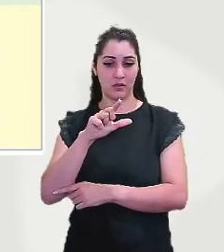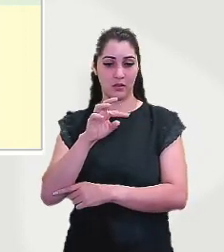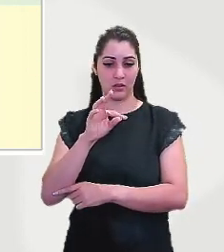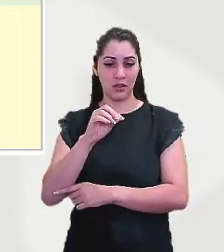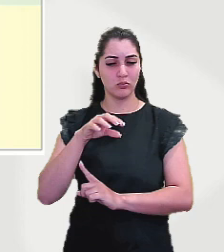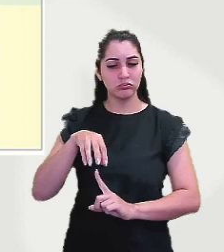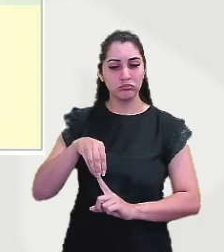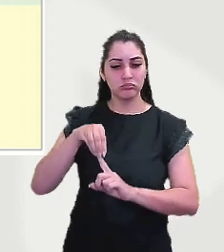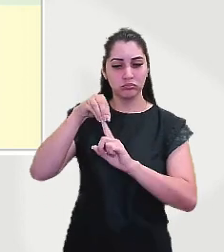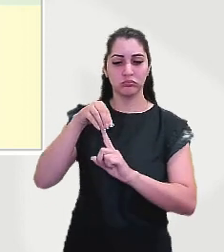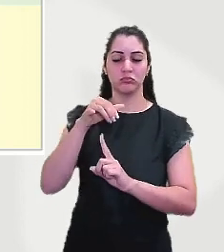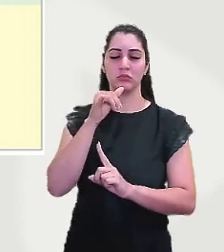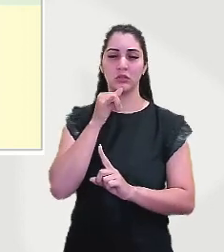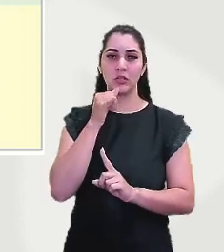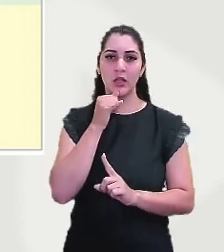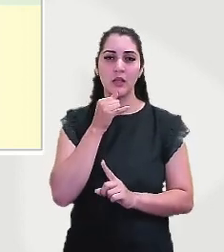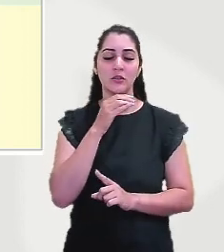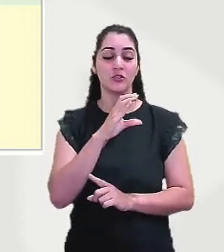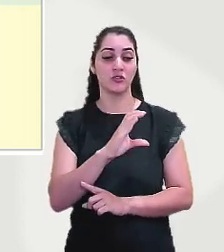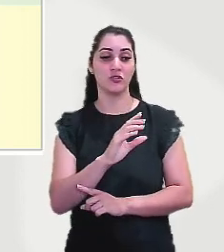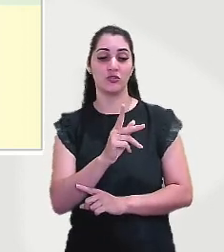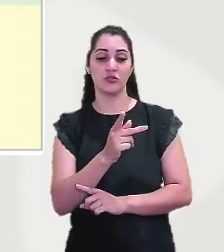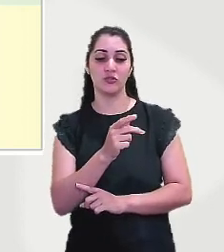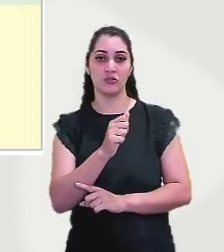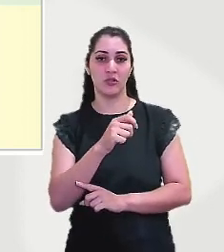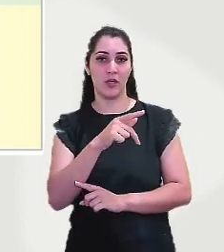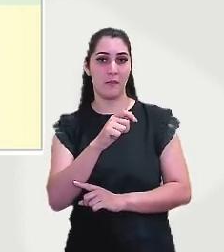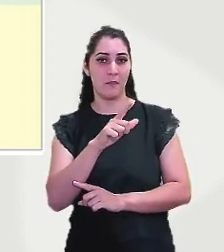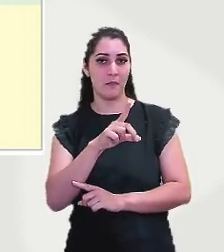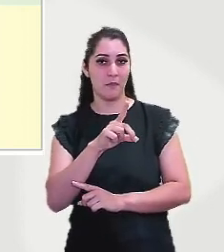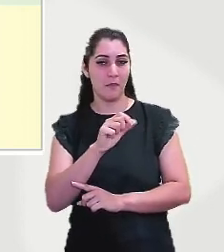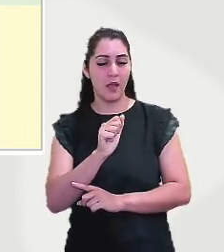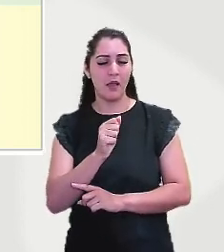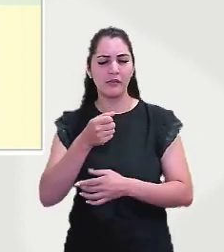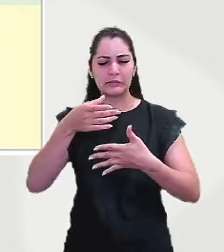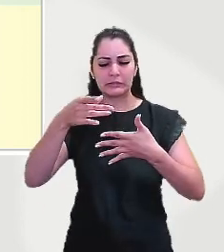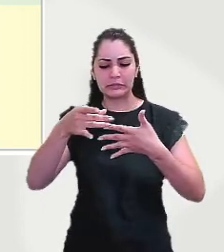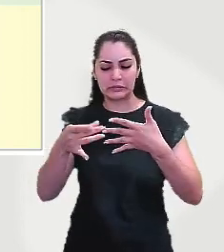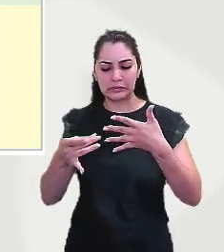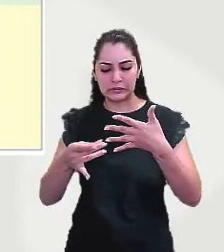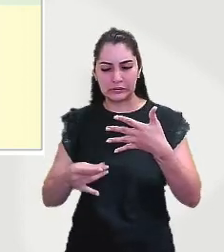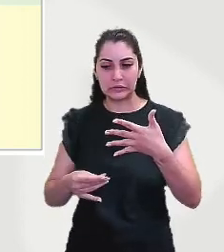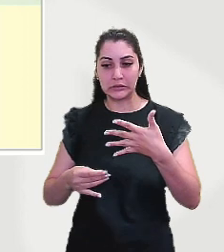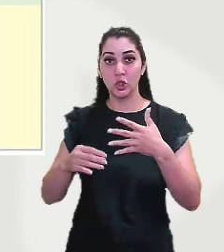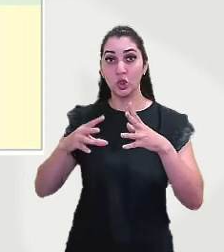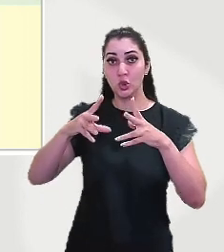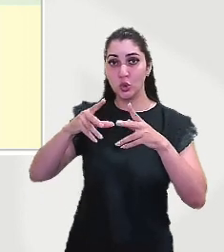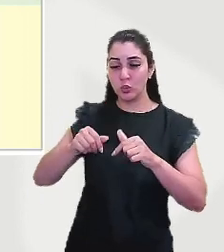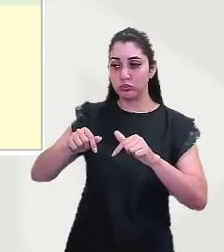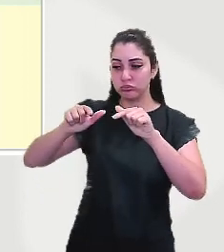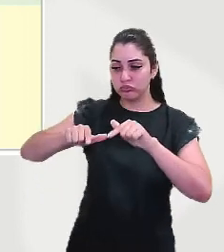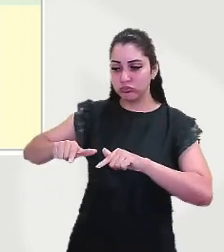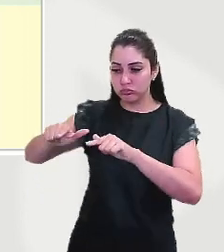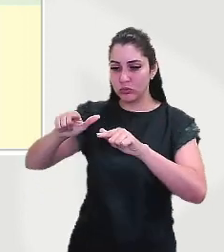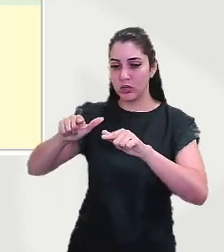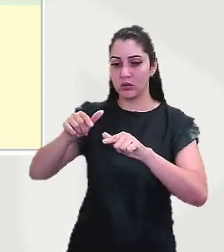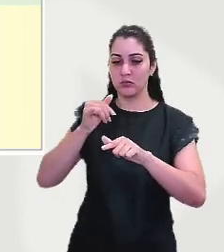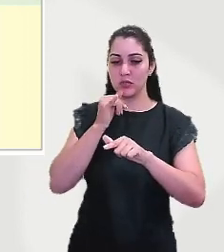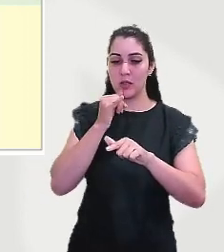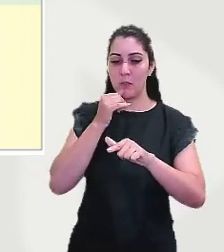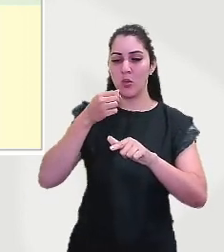Planalto 2, né? Que é o Planalto Chapada da Bacia do Parnaíba, né? Então todas essas áreas aqui, três, que é